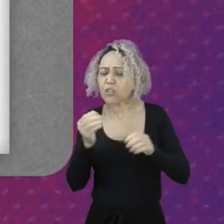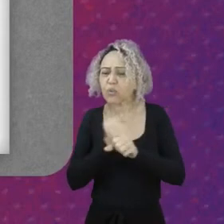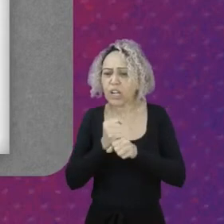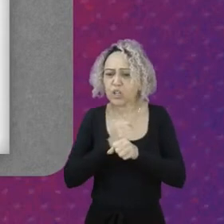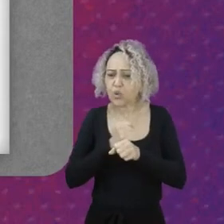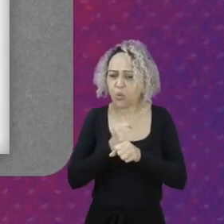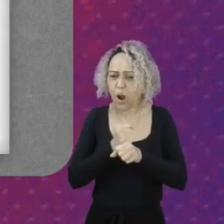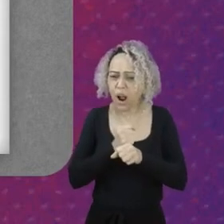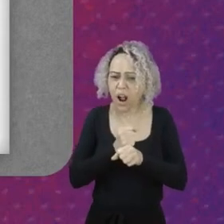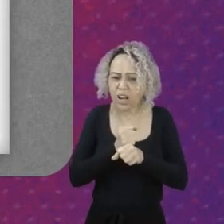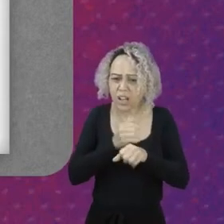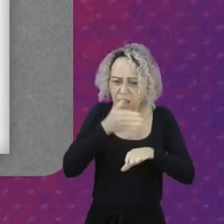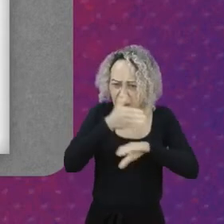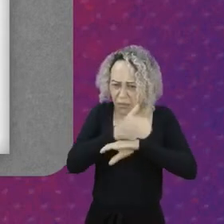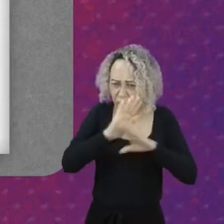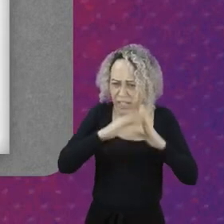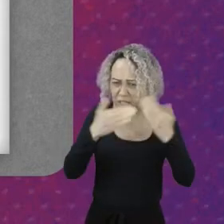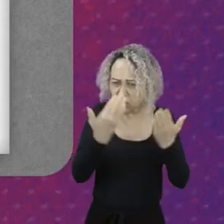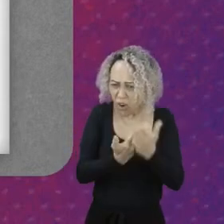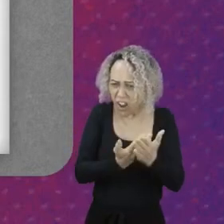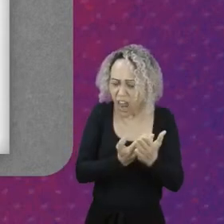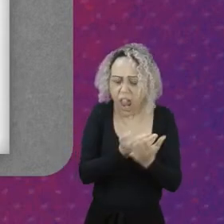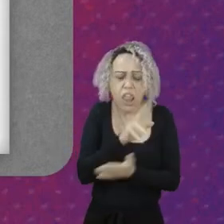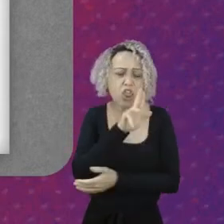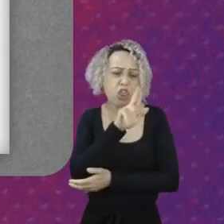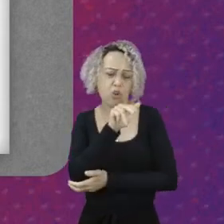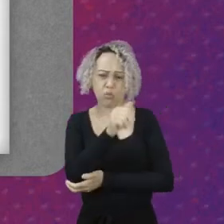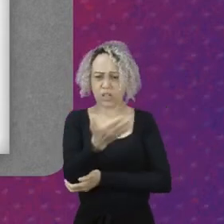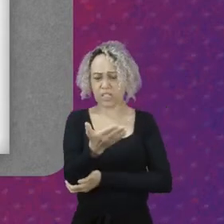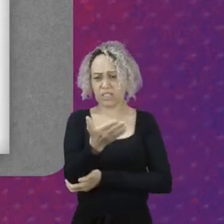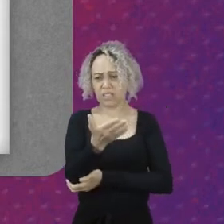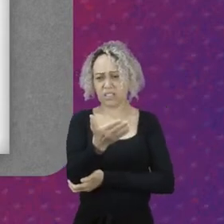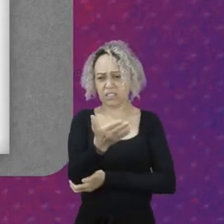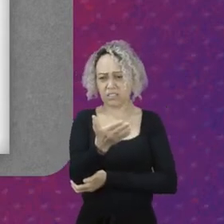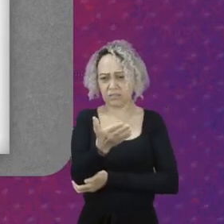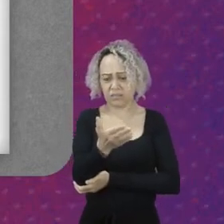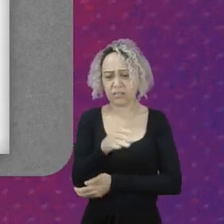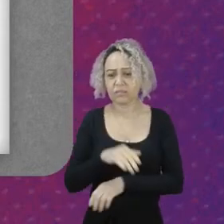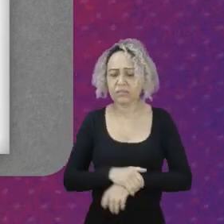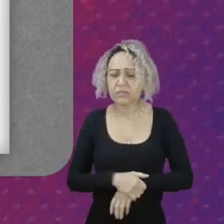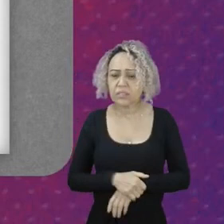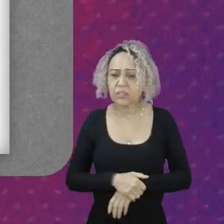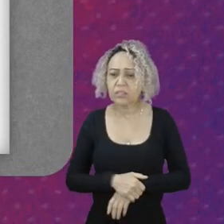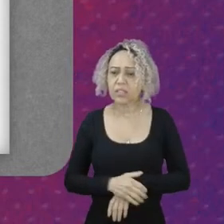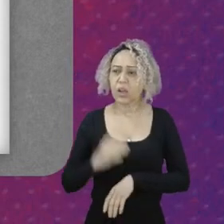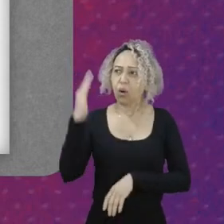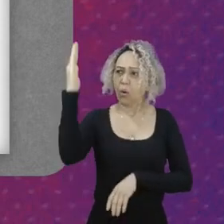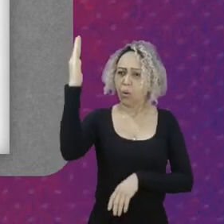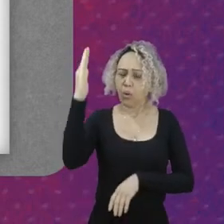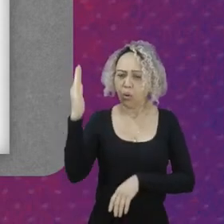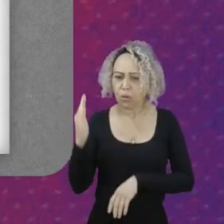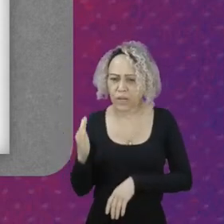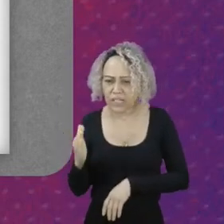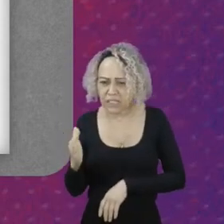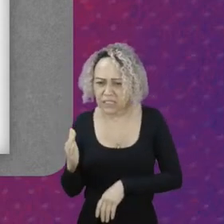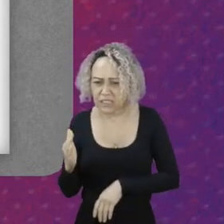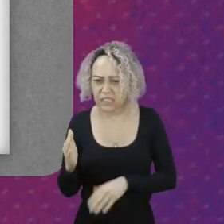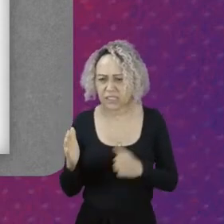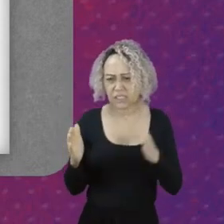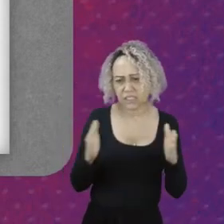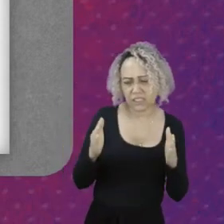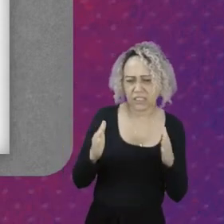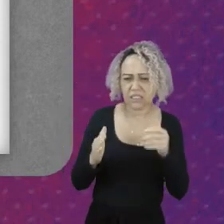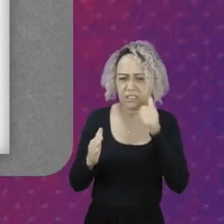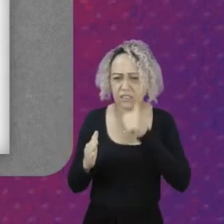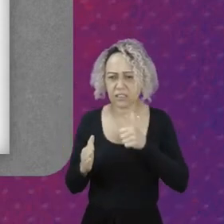para a realidade brasileira das mulheres periféricas, aquela frasezinha lá embaixo vai dizer: no Brasil, entre as garotas de 15 a 17